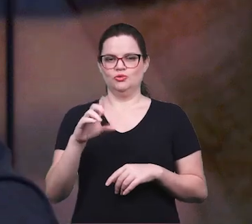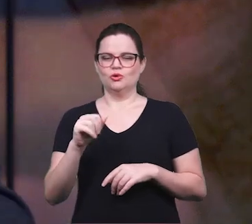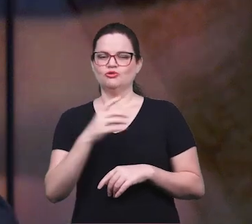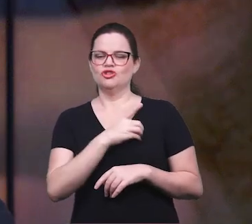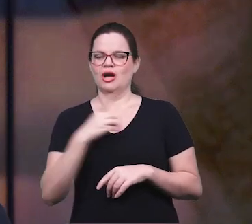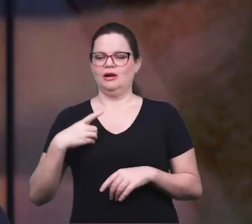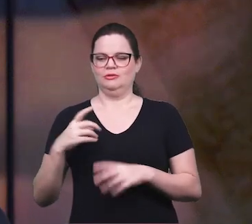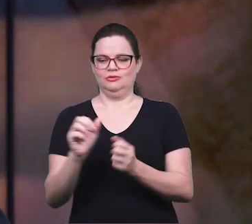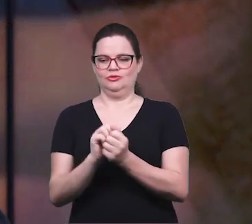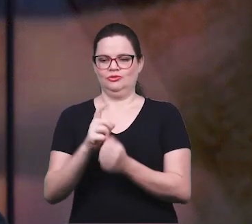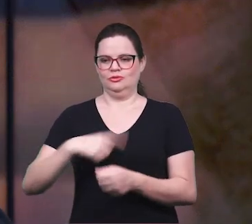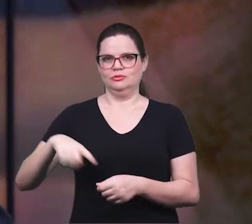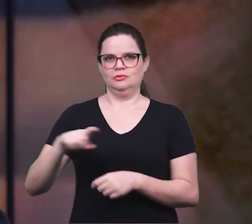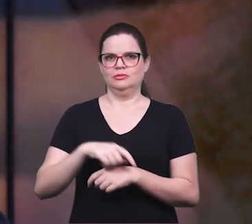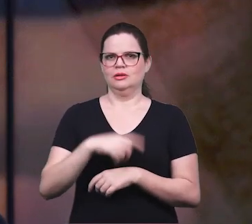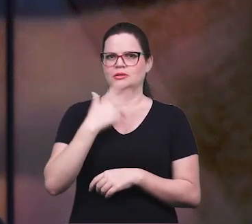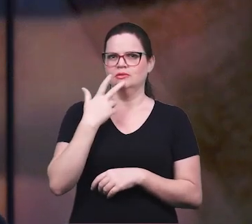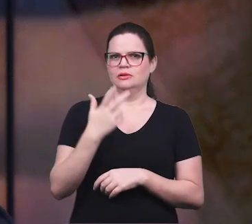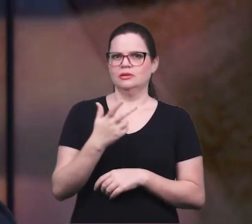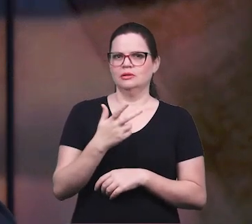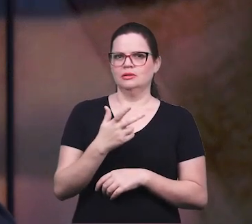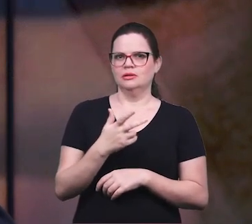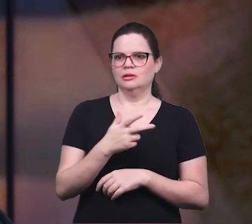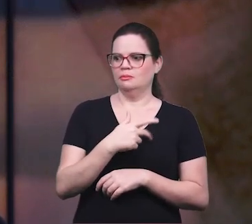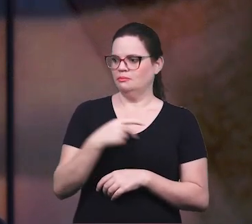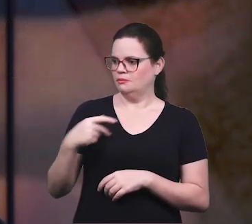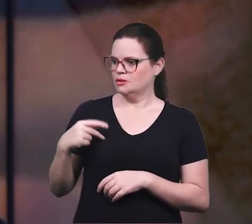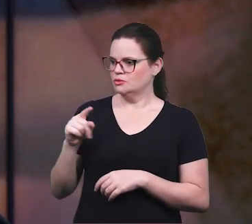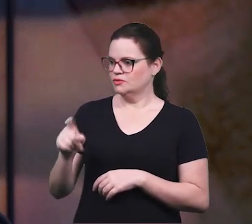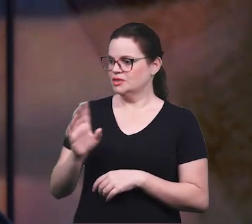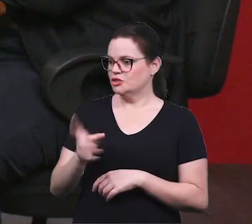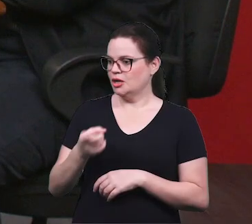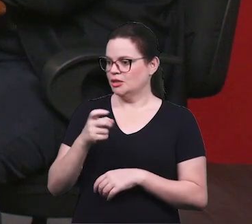conosco, né? O Dilson chegou assim, pastor, o pastor tá roxo.